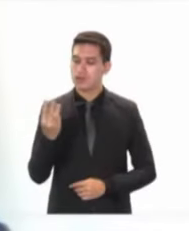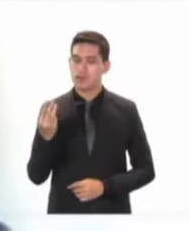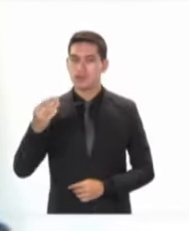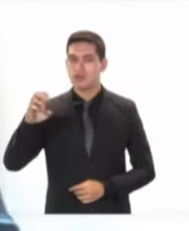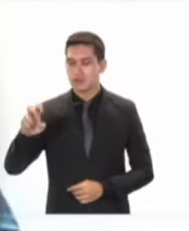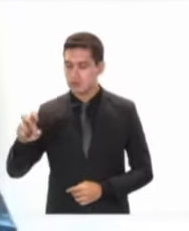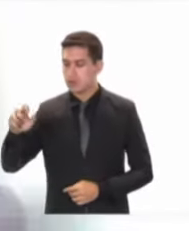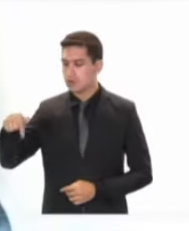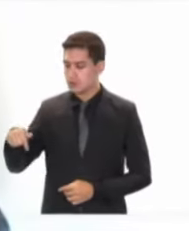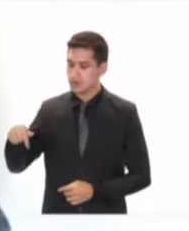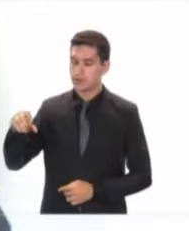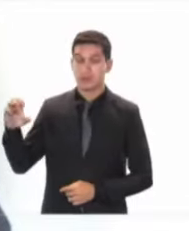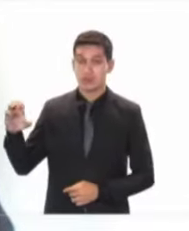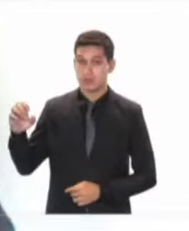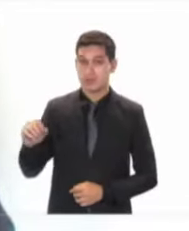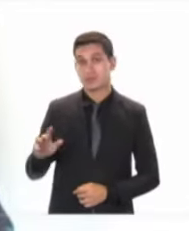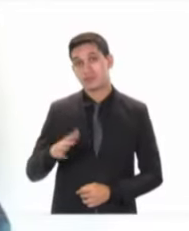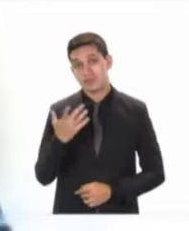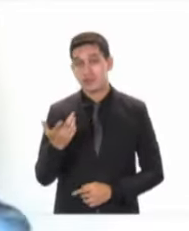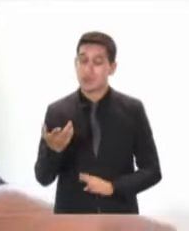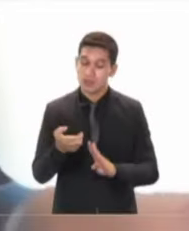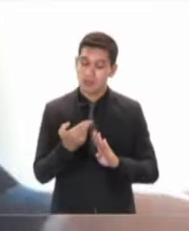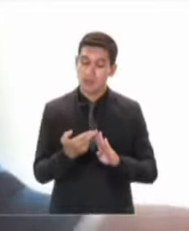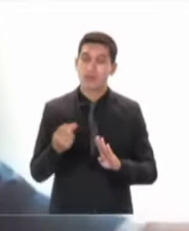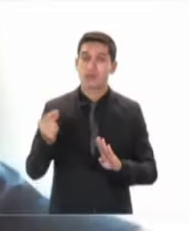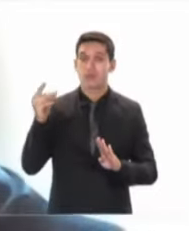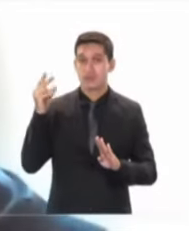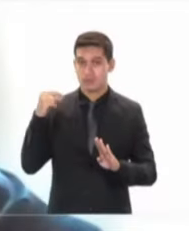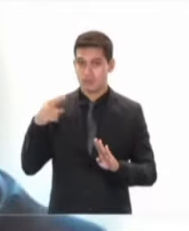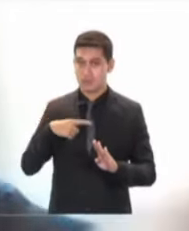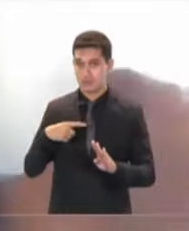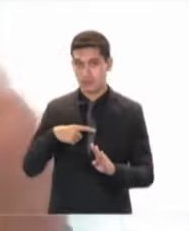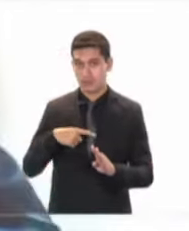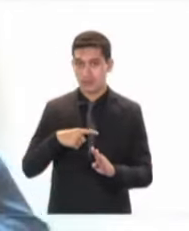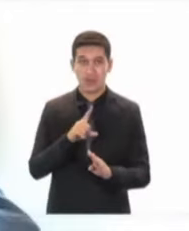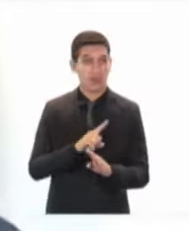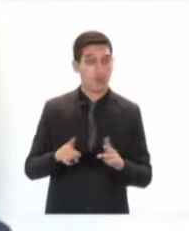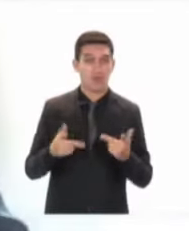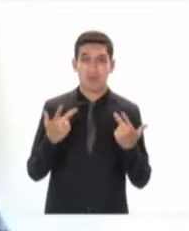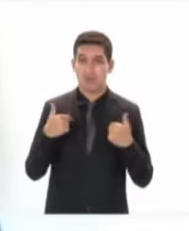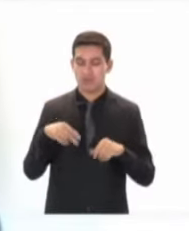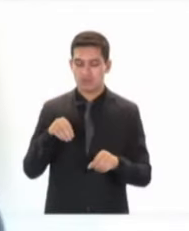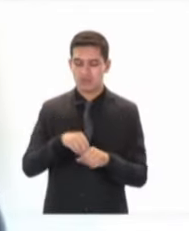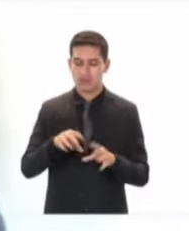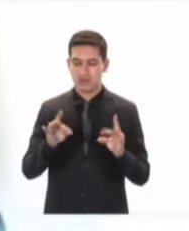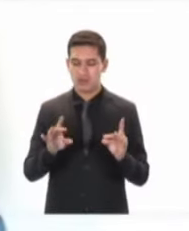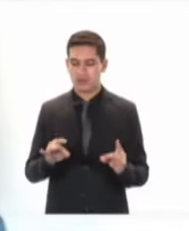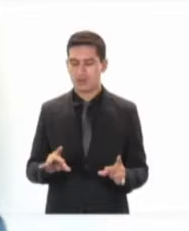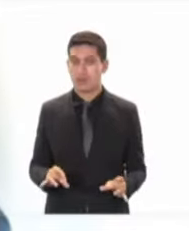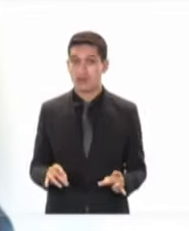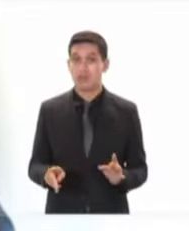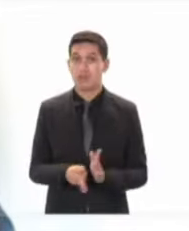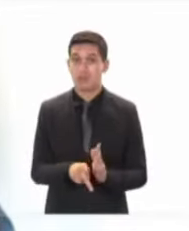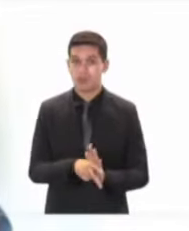57C. Então, a norma que existia à época, não normatizada em detalhe